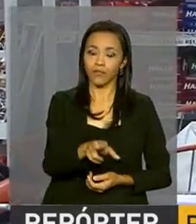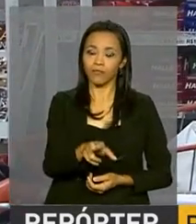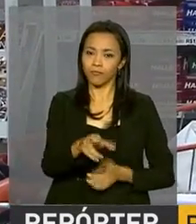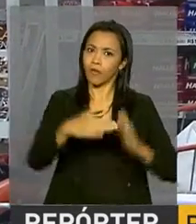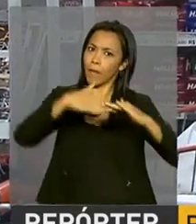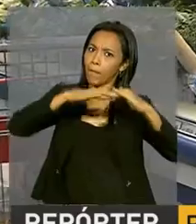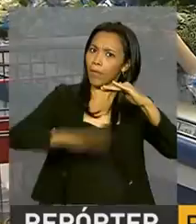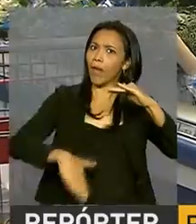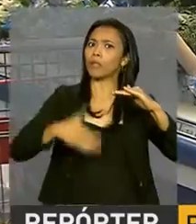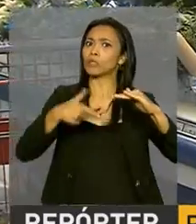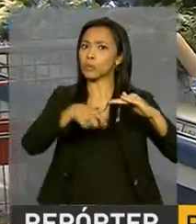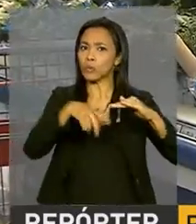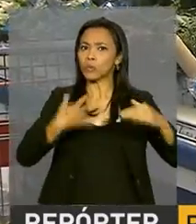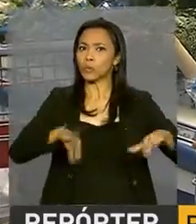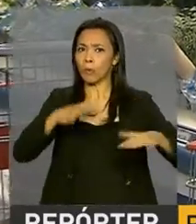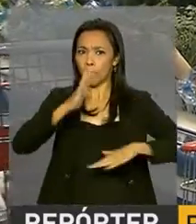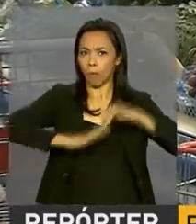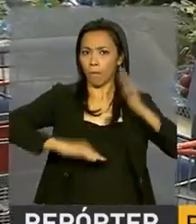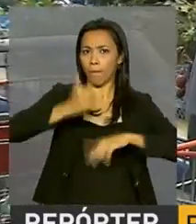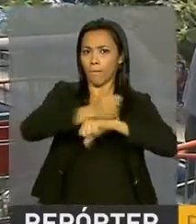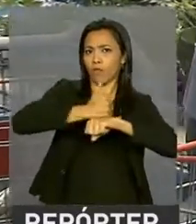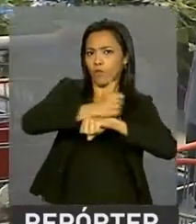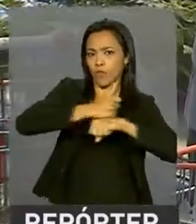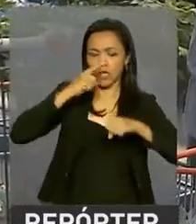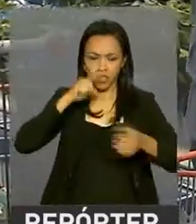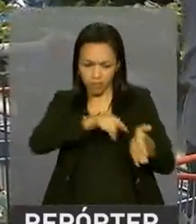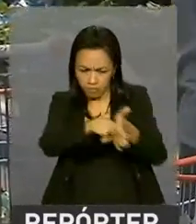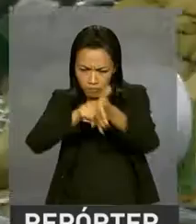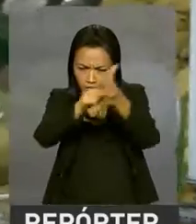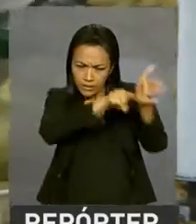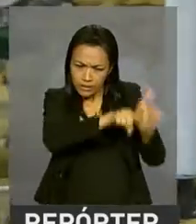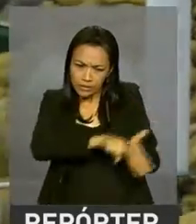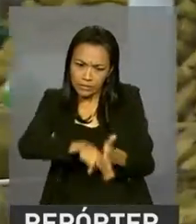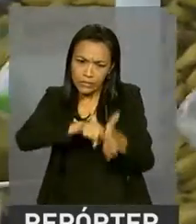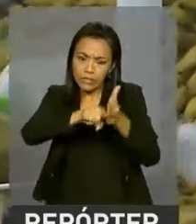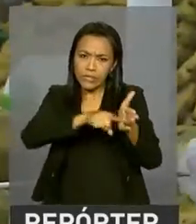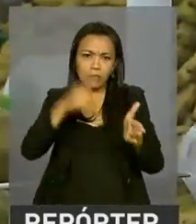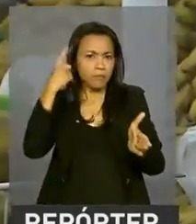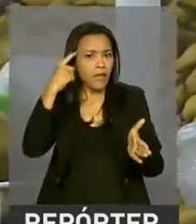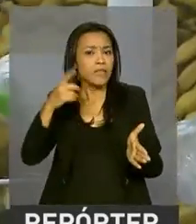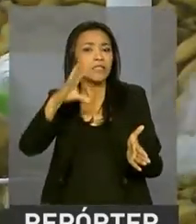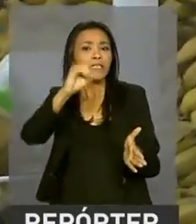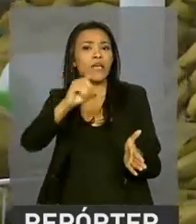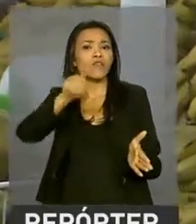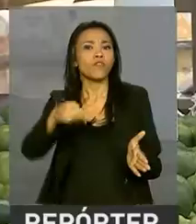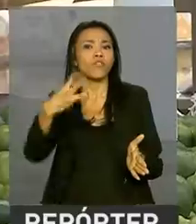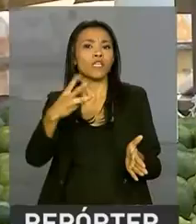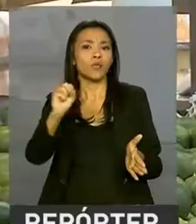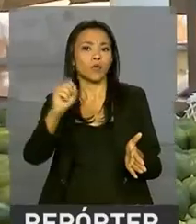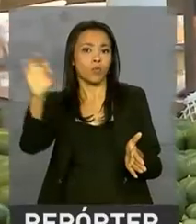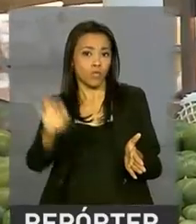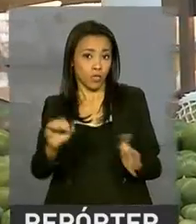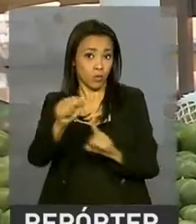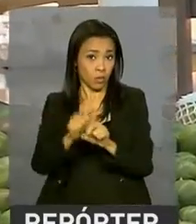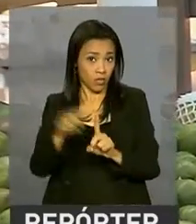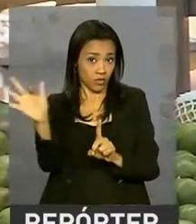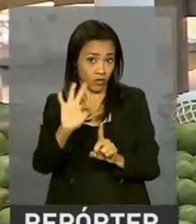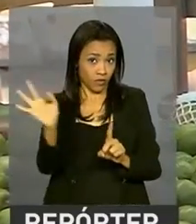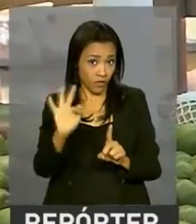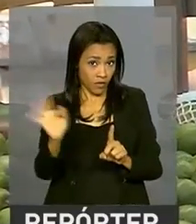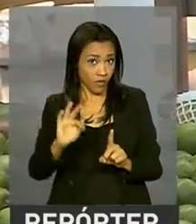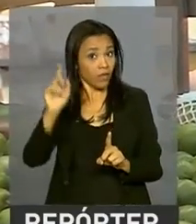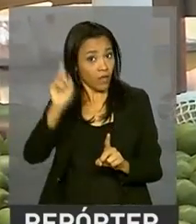por analistas do mercado financeiro que previa uma alta de 0,38 por cento em fevereiro de acordo com pesquisa